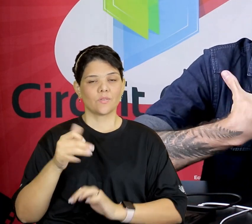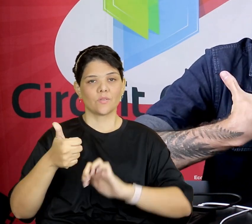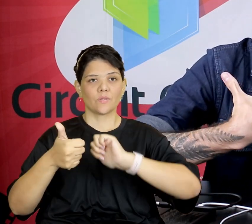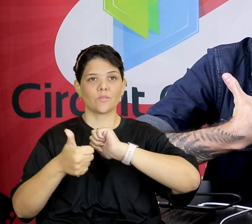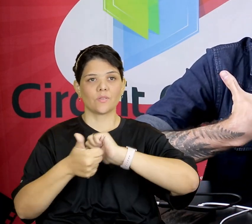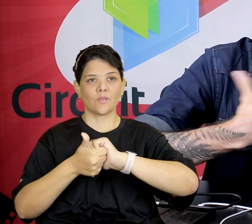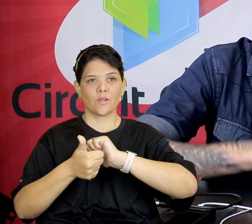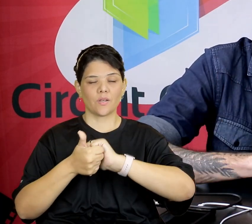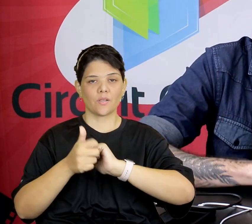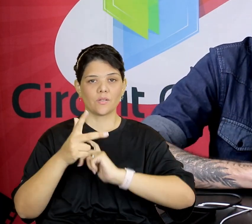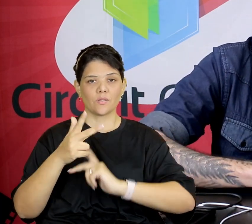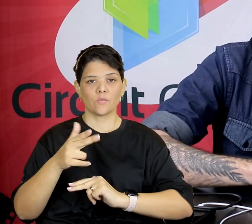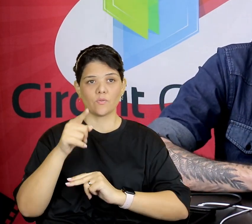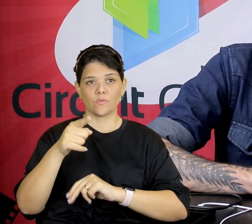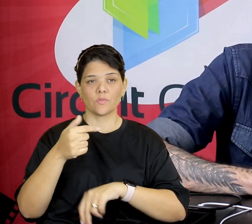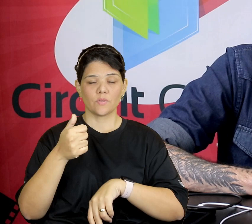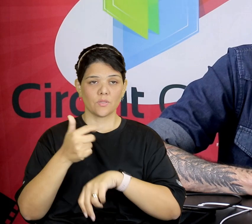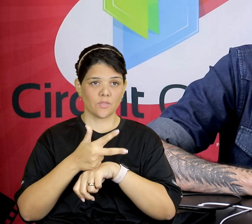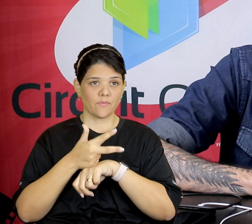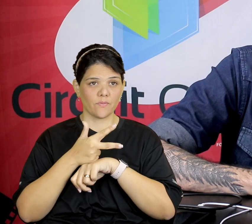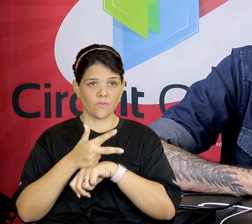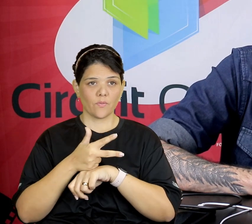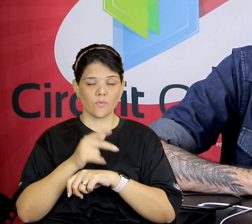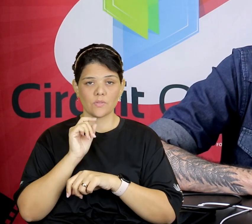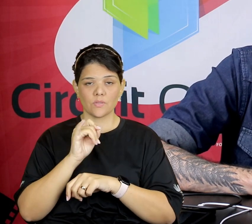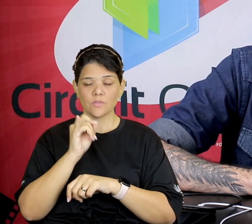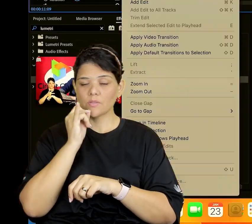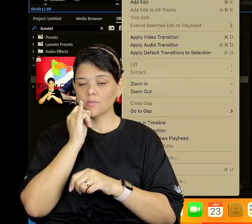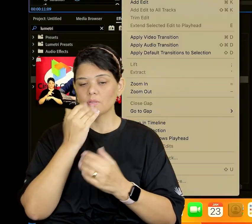do mesmo jeito, se você pegar um arquivo, por exemplo,